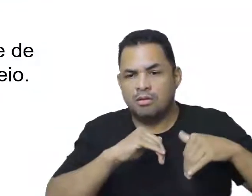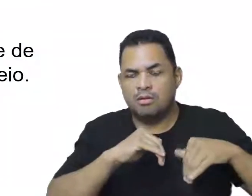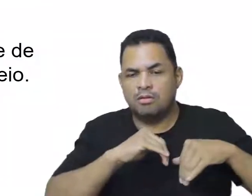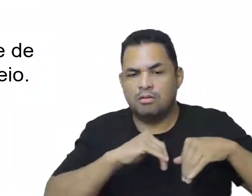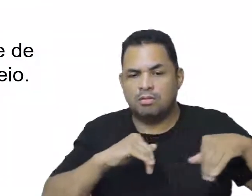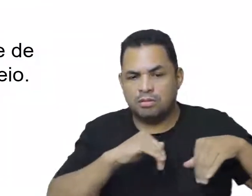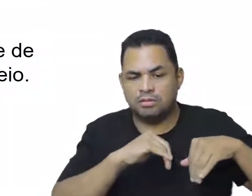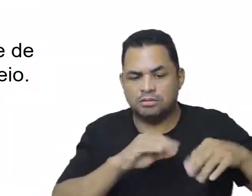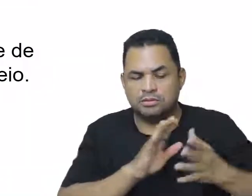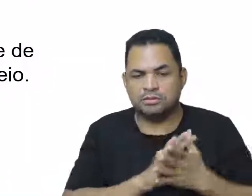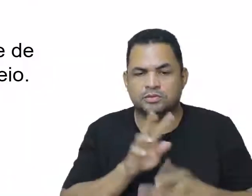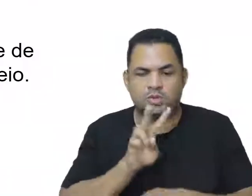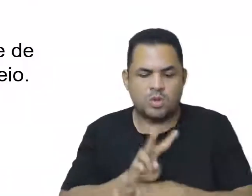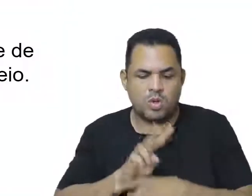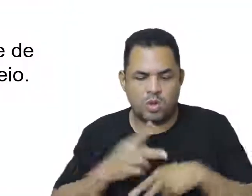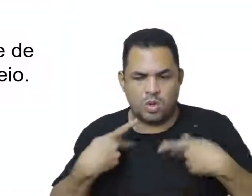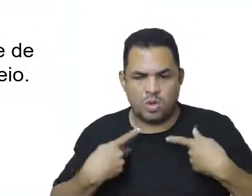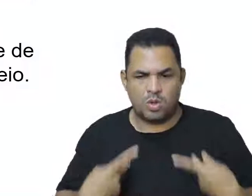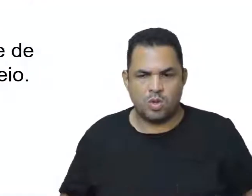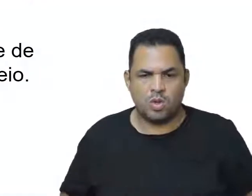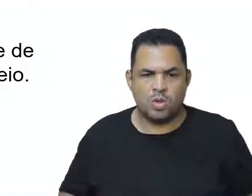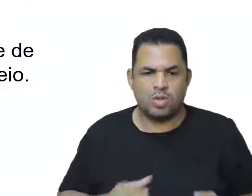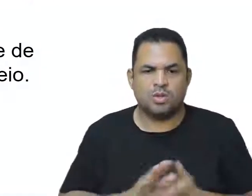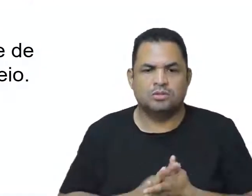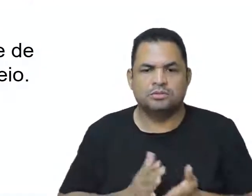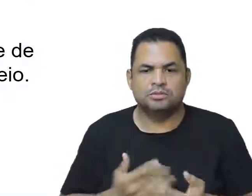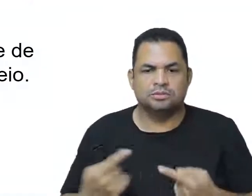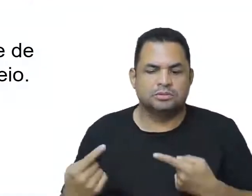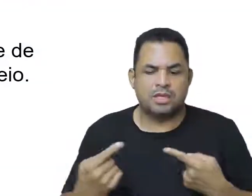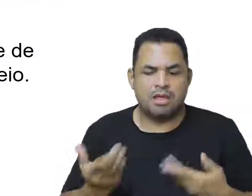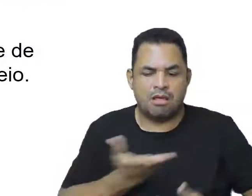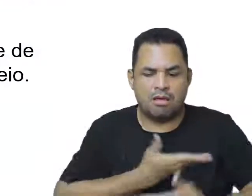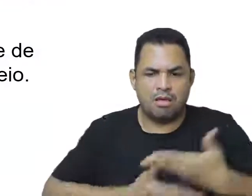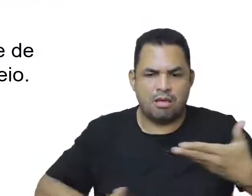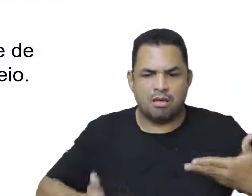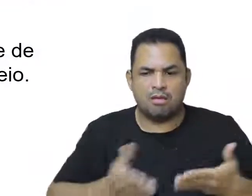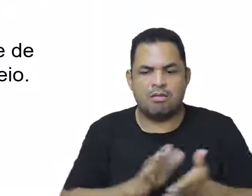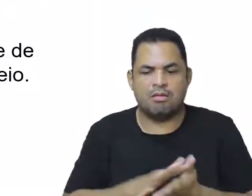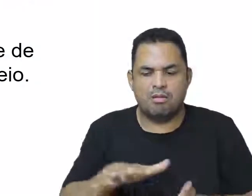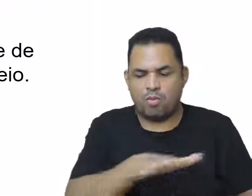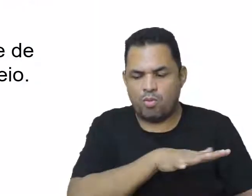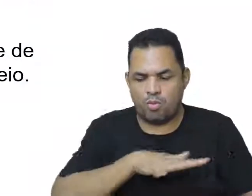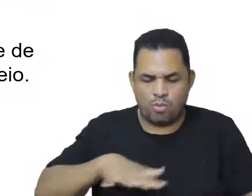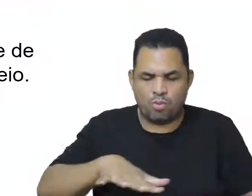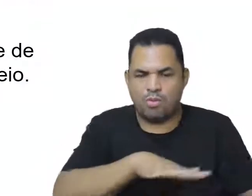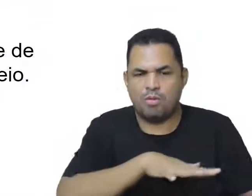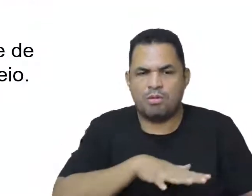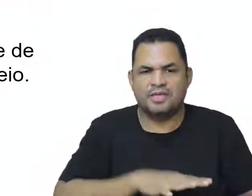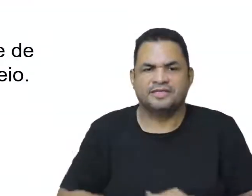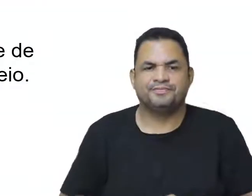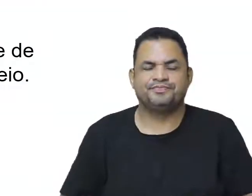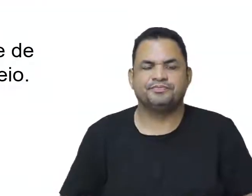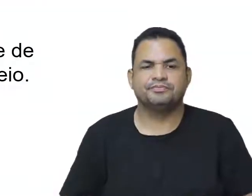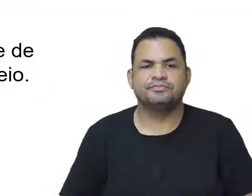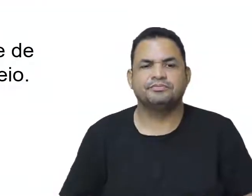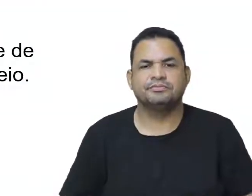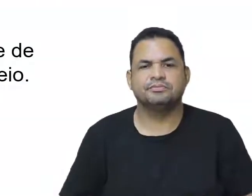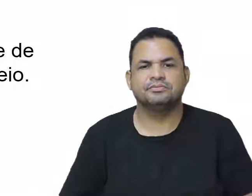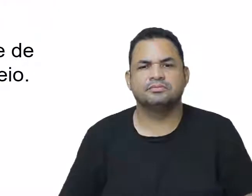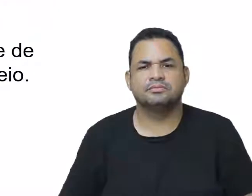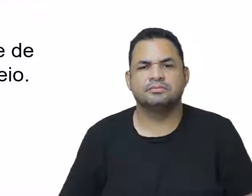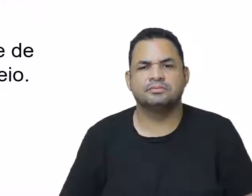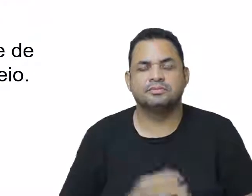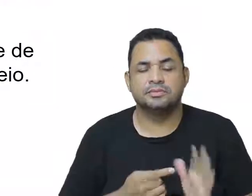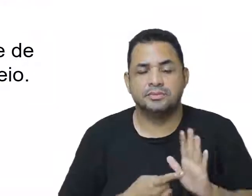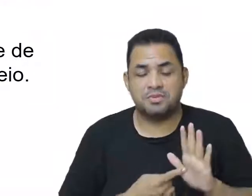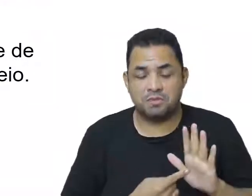e proteção do corpo e de mecanismos de relação do ser vivo com o meio. Isso aqui